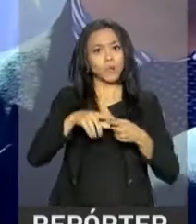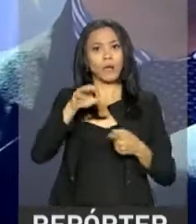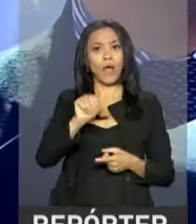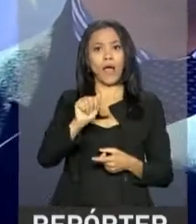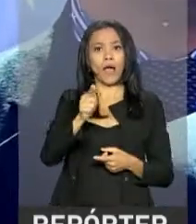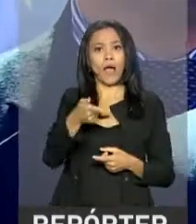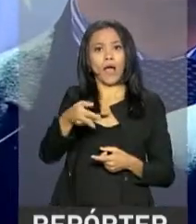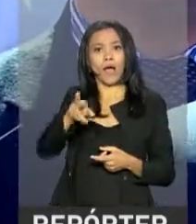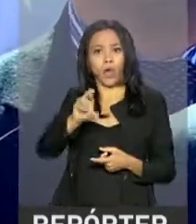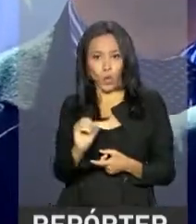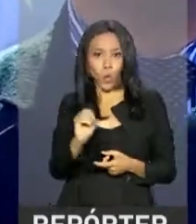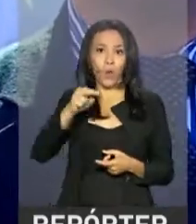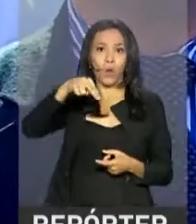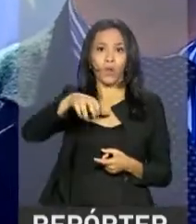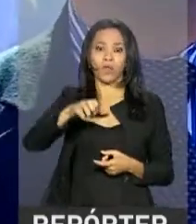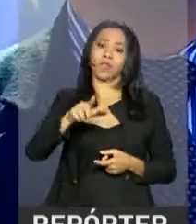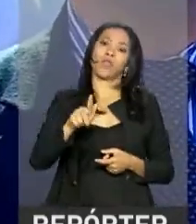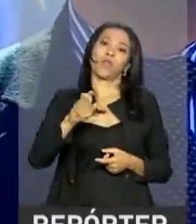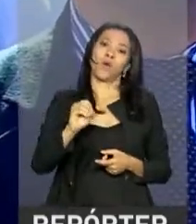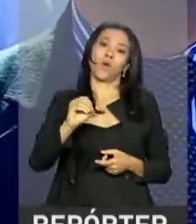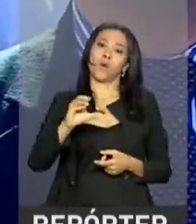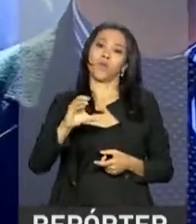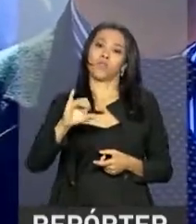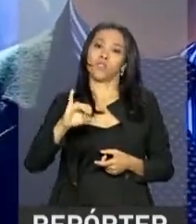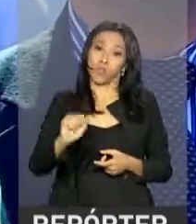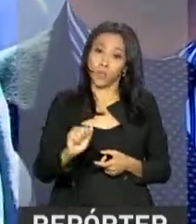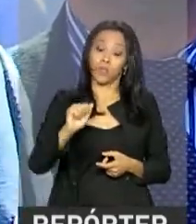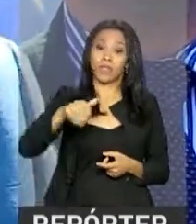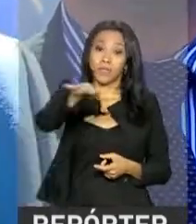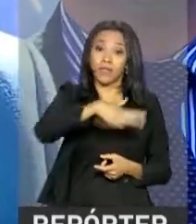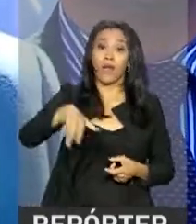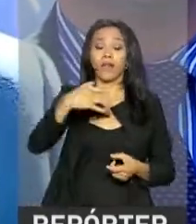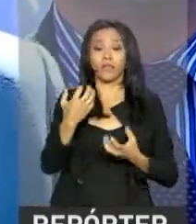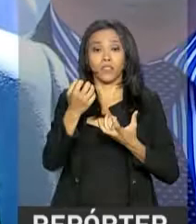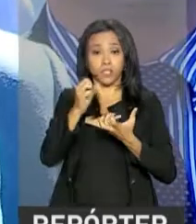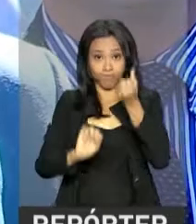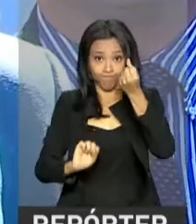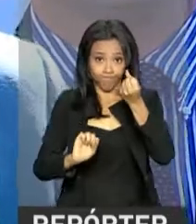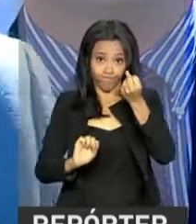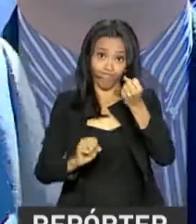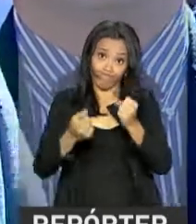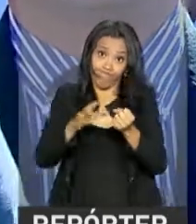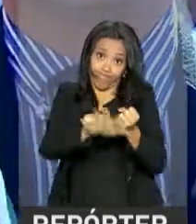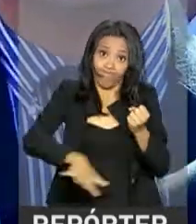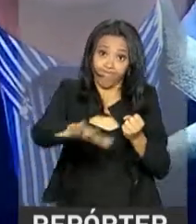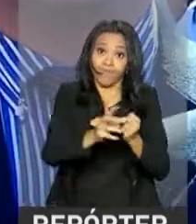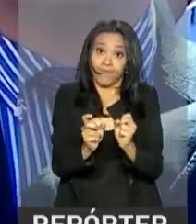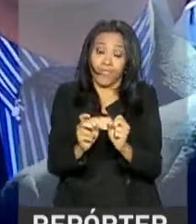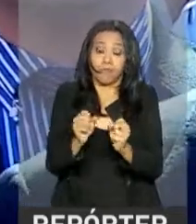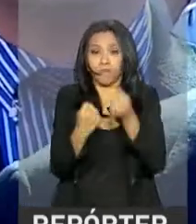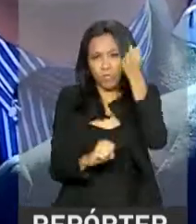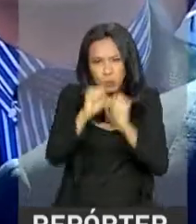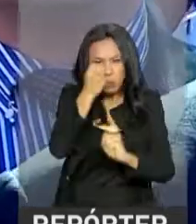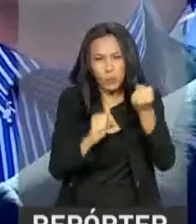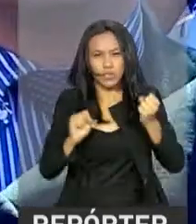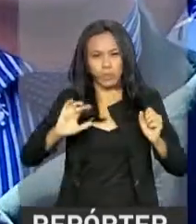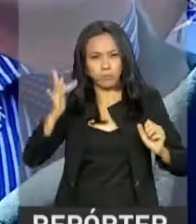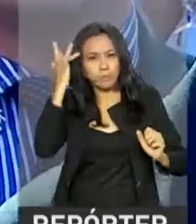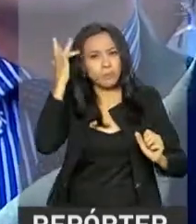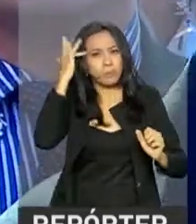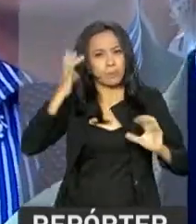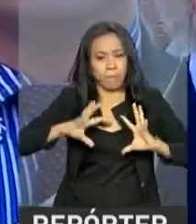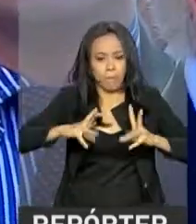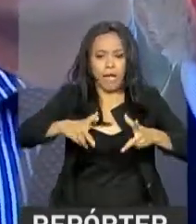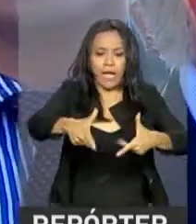agronegócio, da questão das fábricas de máquinas, né? Quer dizer, uma confiança absoluta. Vocês sabem que ninguém vai adquirir máquinas